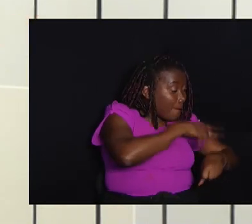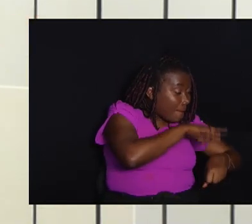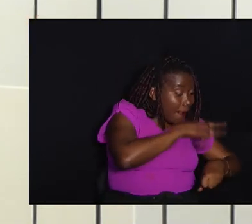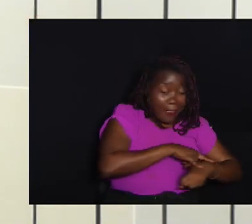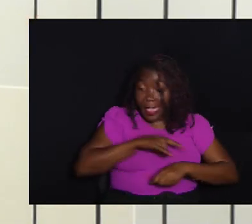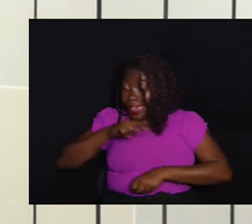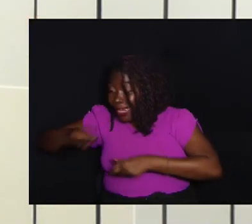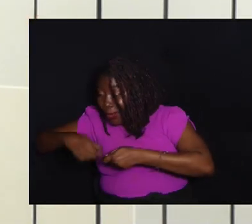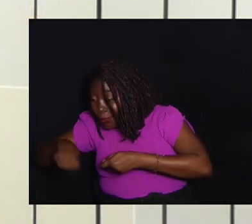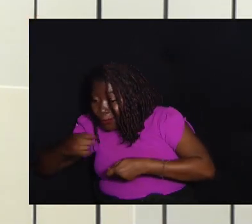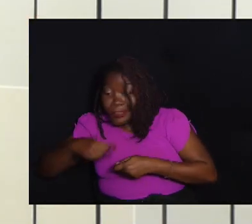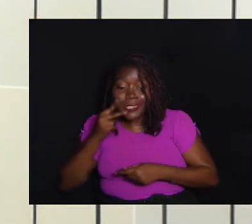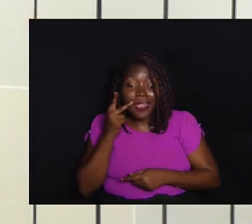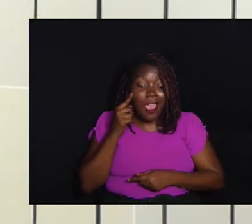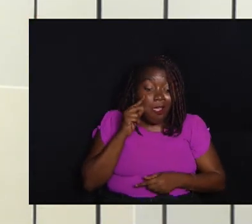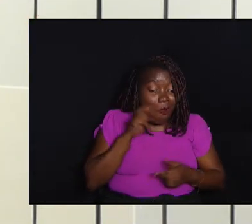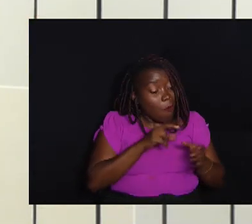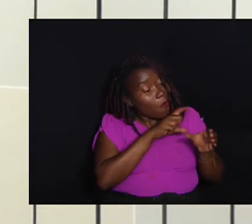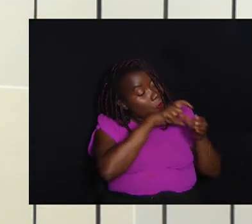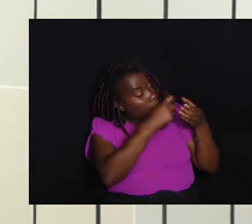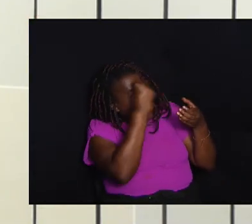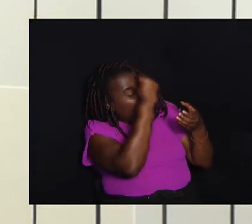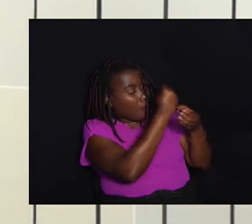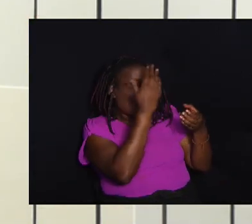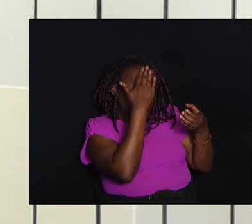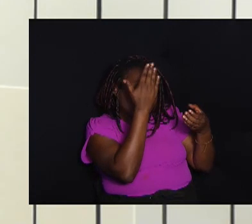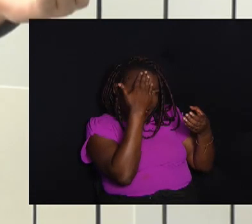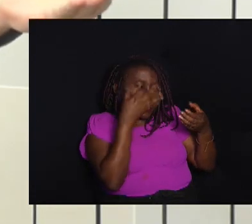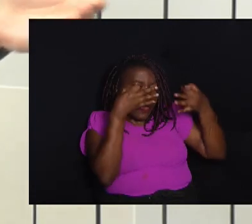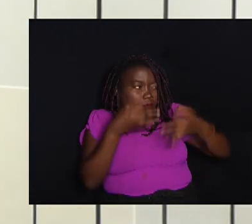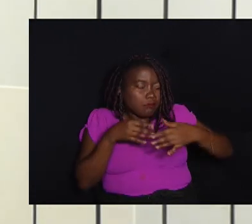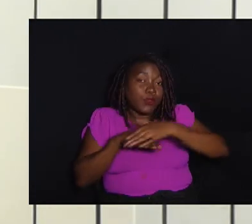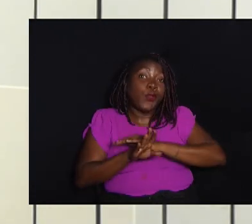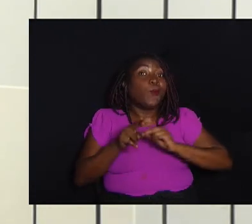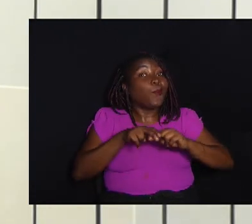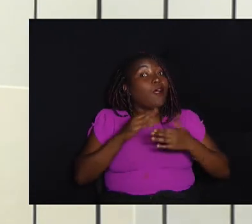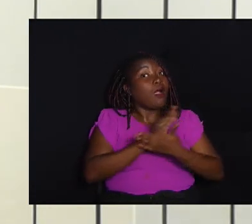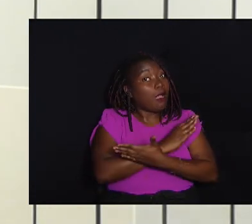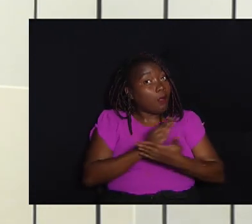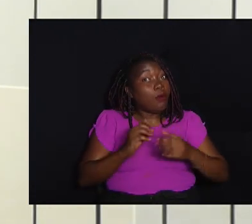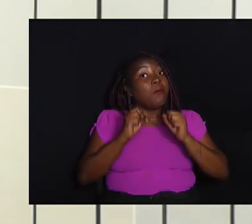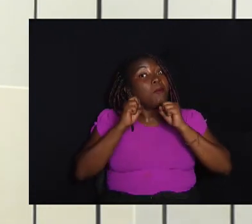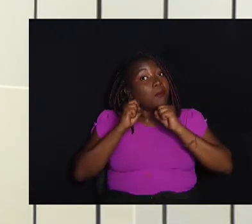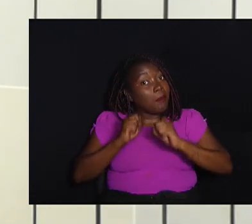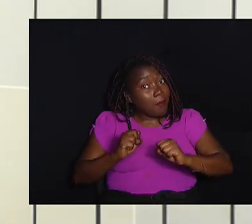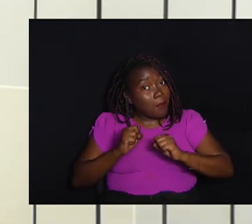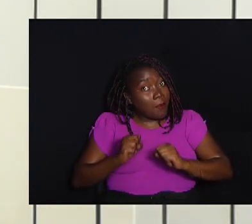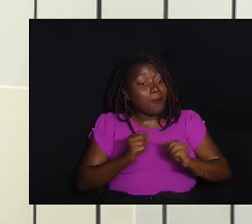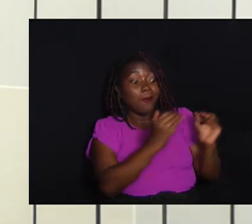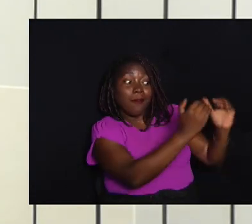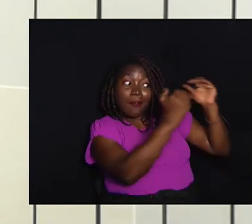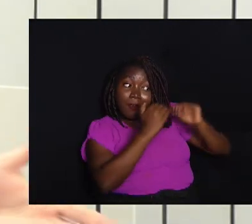cozinha, olhar a bula para saber, como disse a farmacêutica, e porque alguns podem ficar, então, na parte de baixo